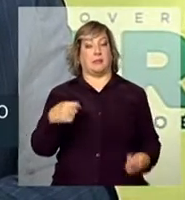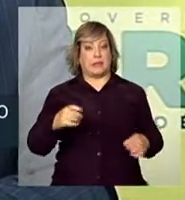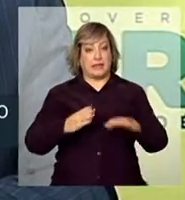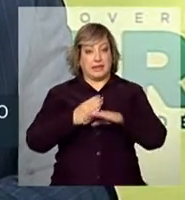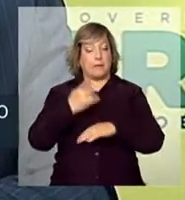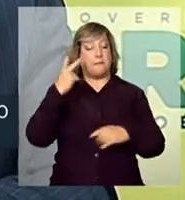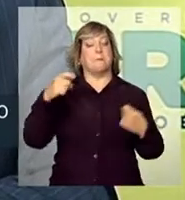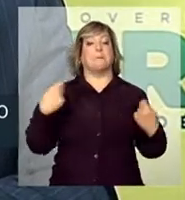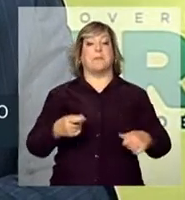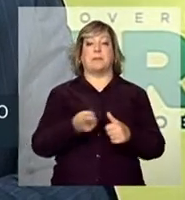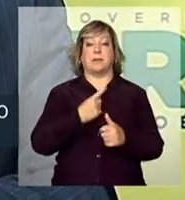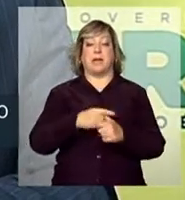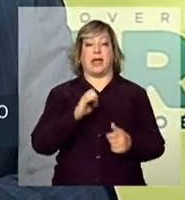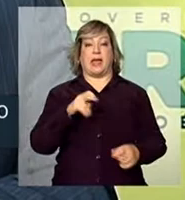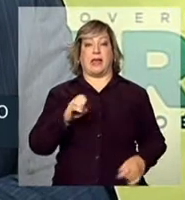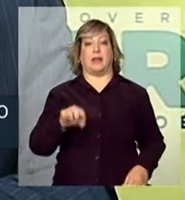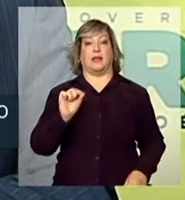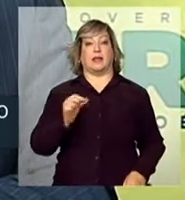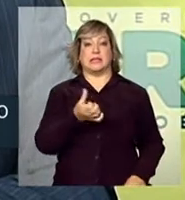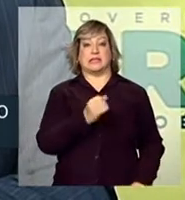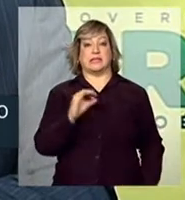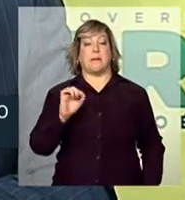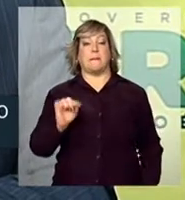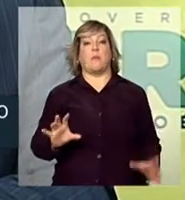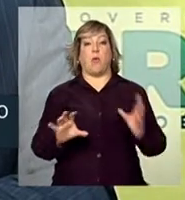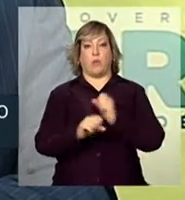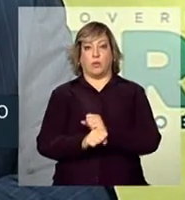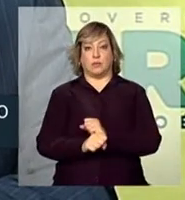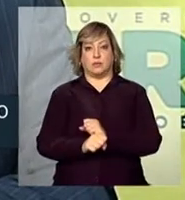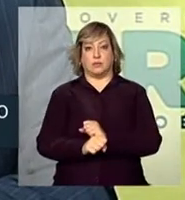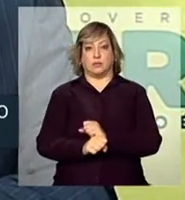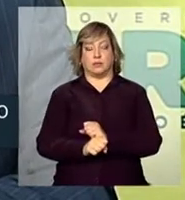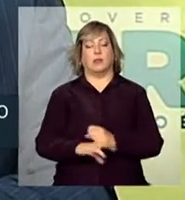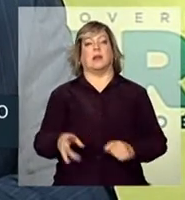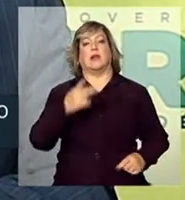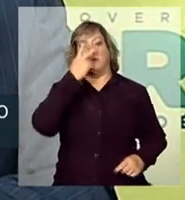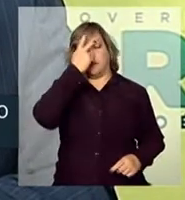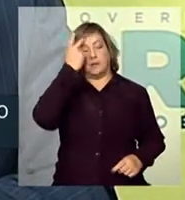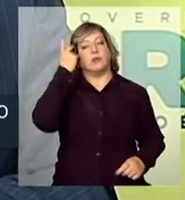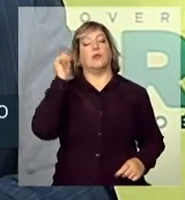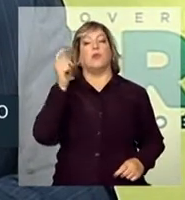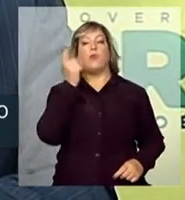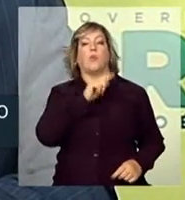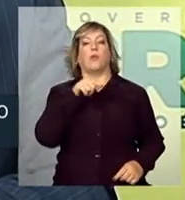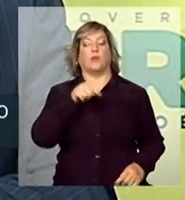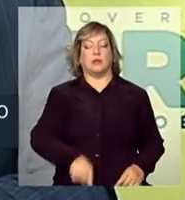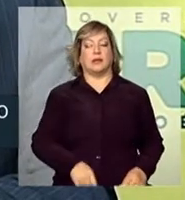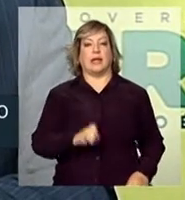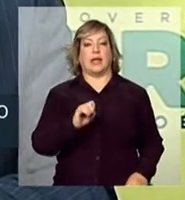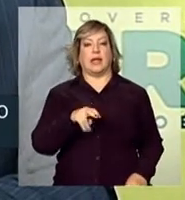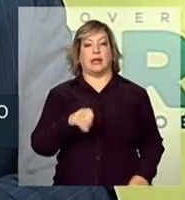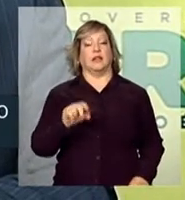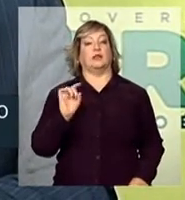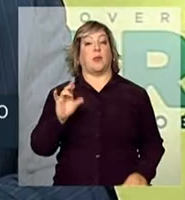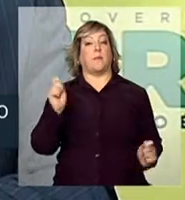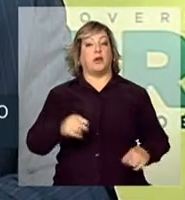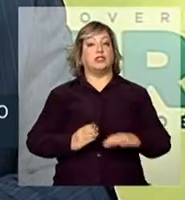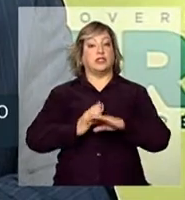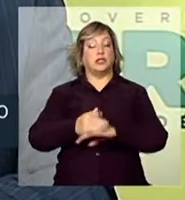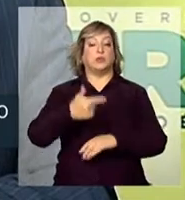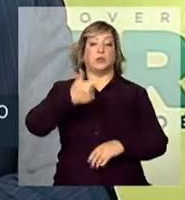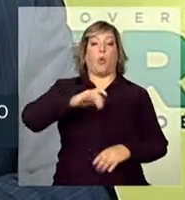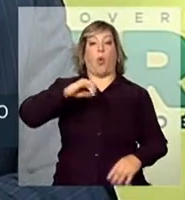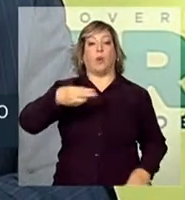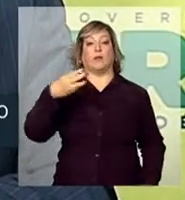Os estudantes que ingressaram mais de quatro anos não podem para o Ciência sem Fronteiras Na graduação Ele só pode ir no segundo e terceiro ano